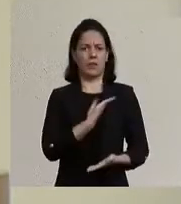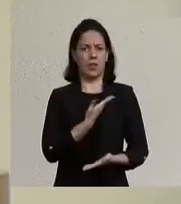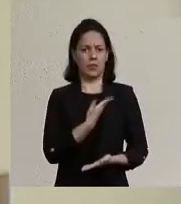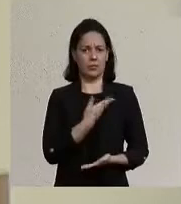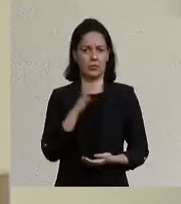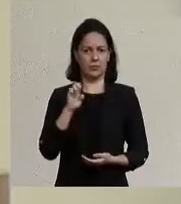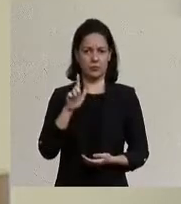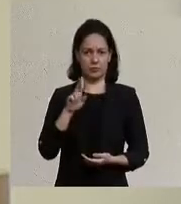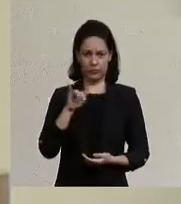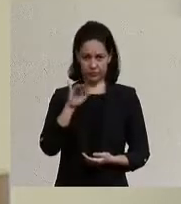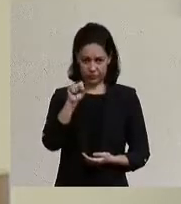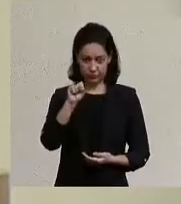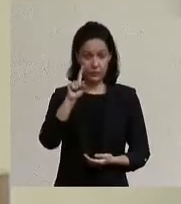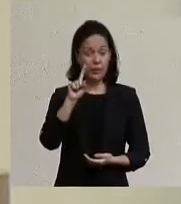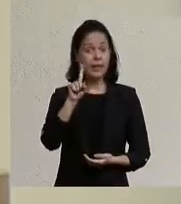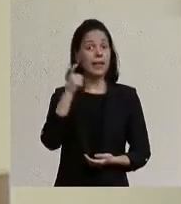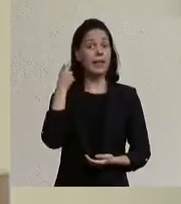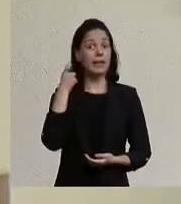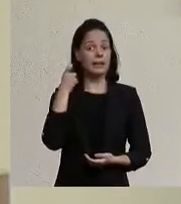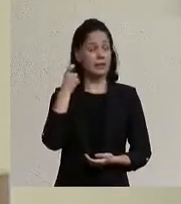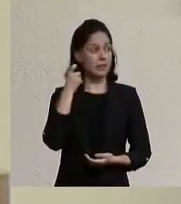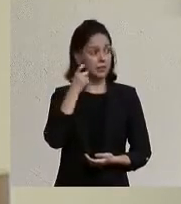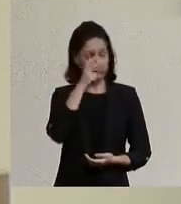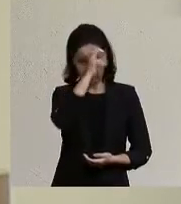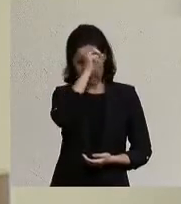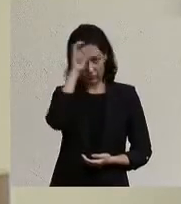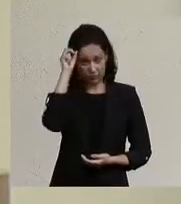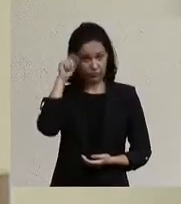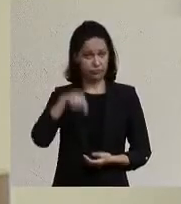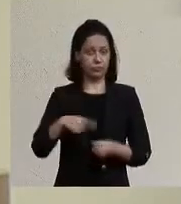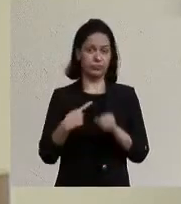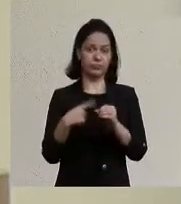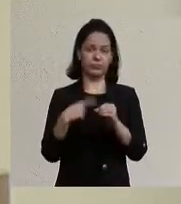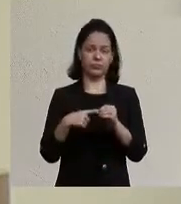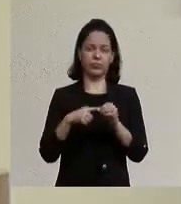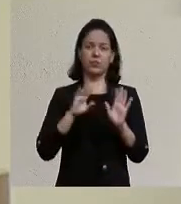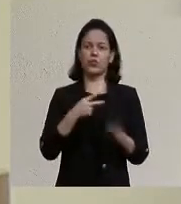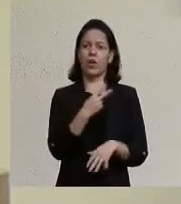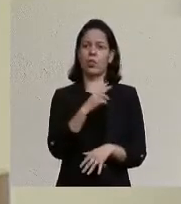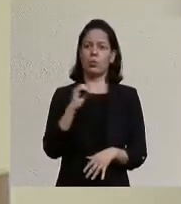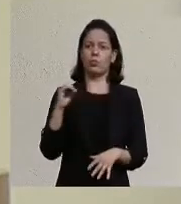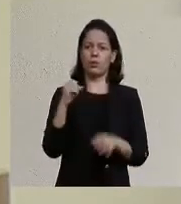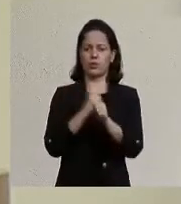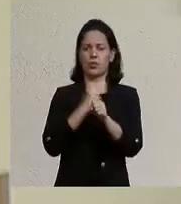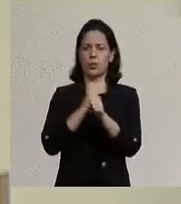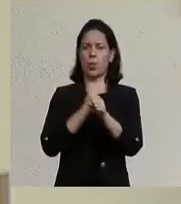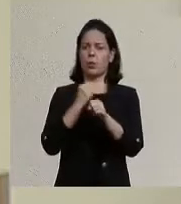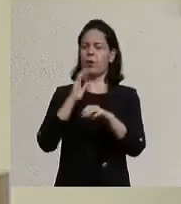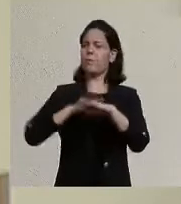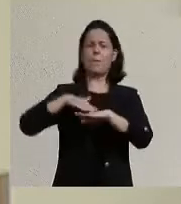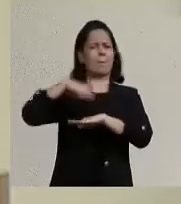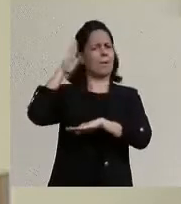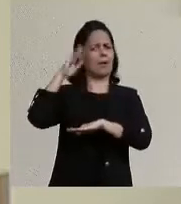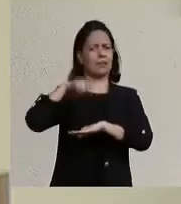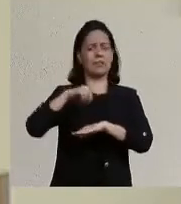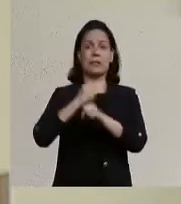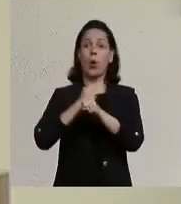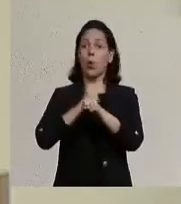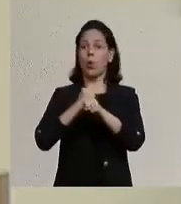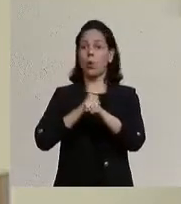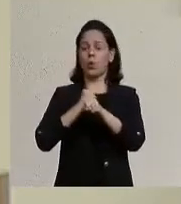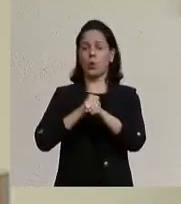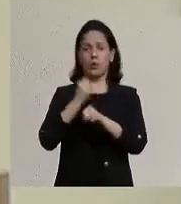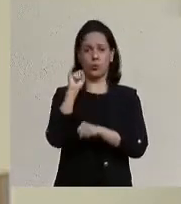ex-prefeito da cidade o prefeito que fez mais de 200 obras em 8 anos nessa cidade